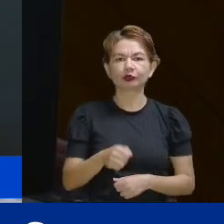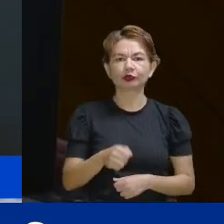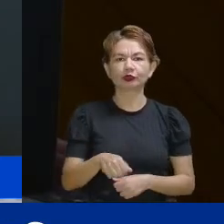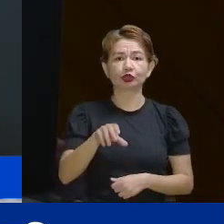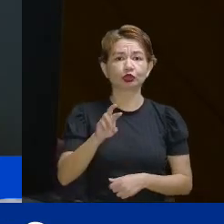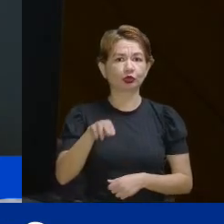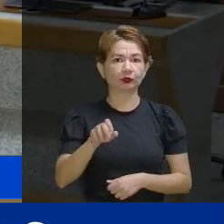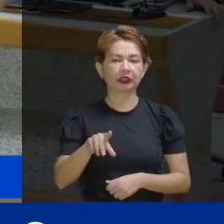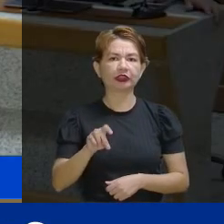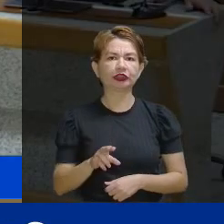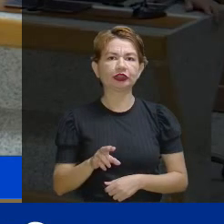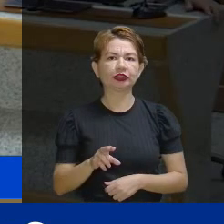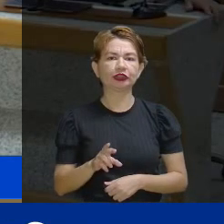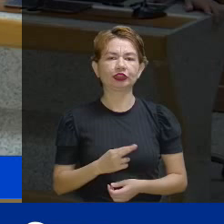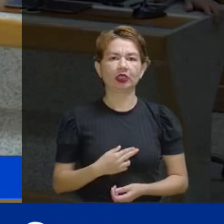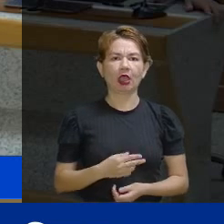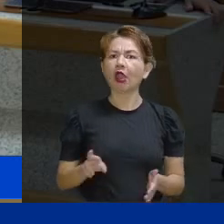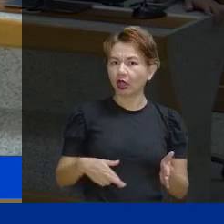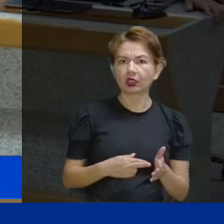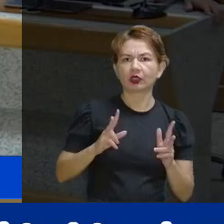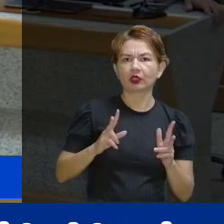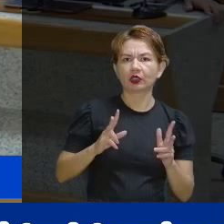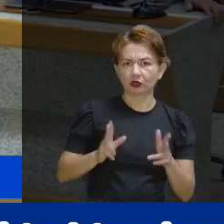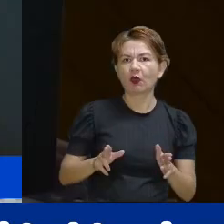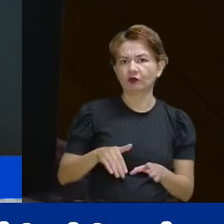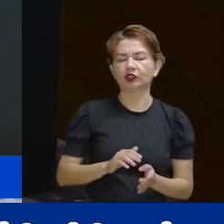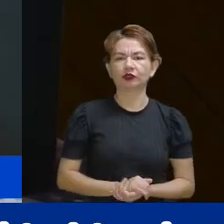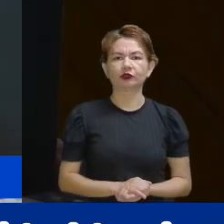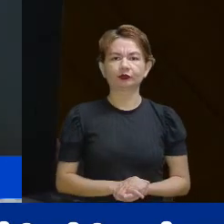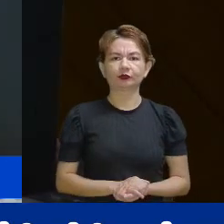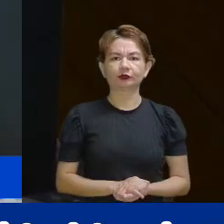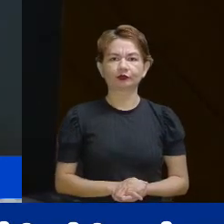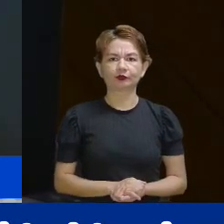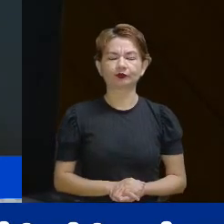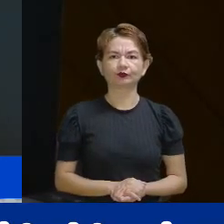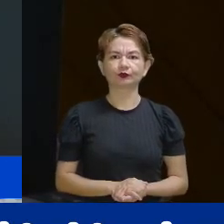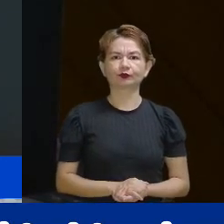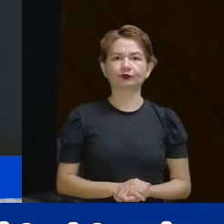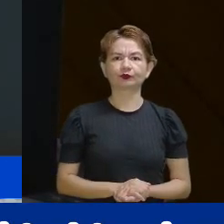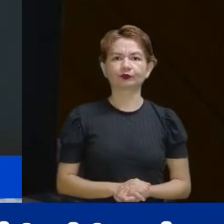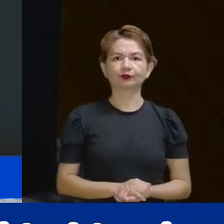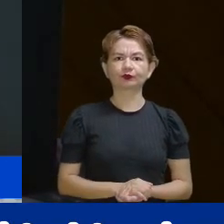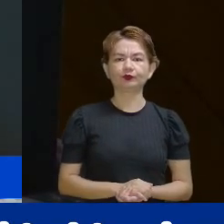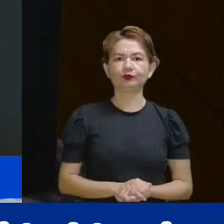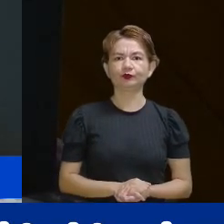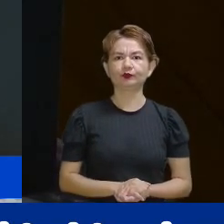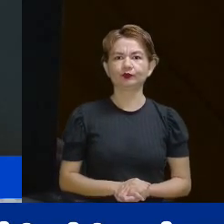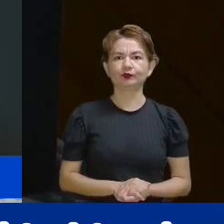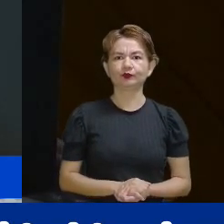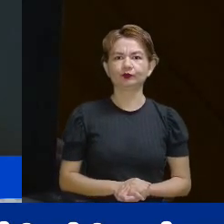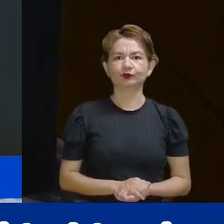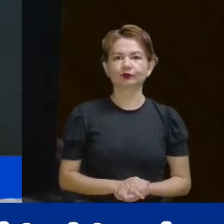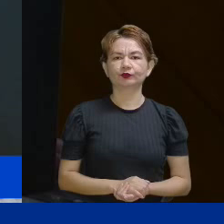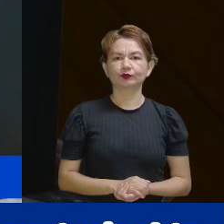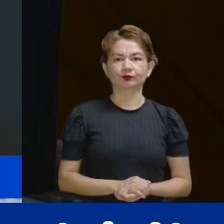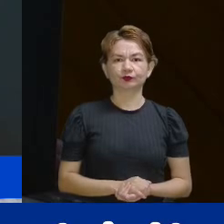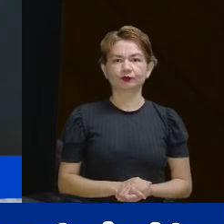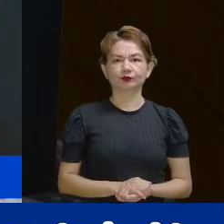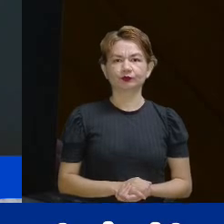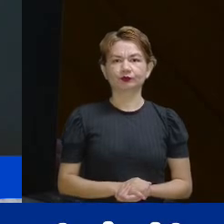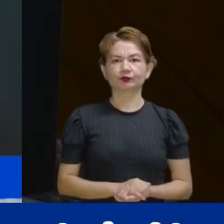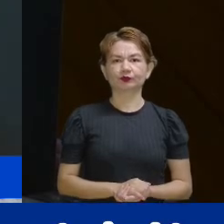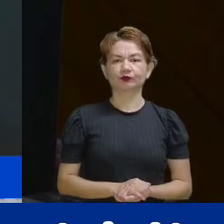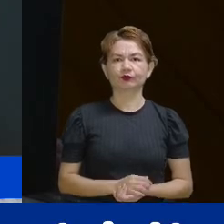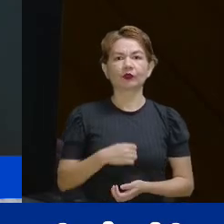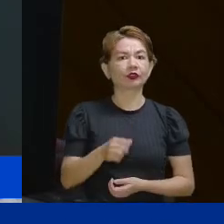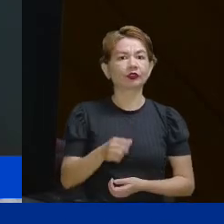acompanho o relatório do desembargador Carmo. Juiz Normande Souza antecipa, acompanhando o relator. O relator integralmente.